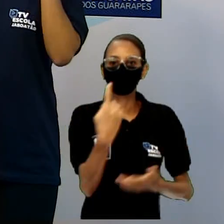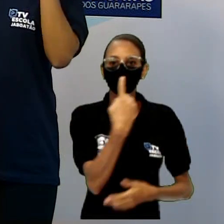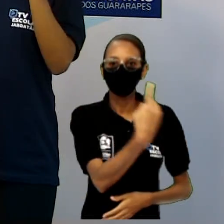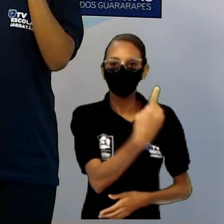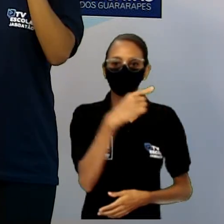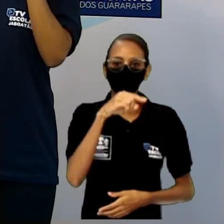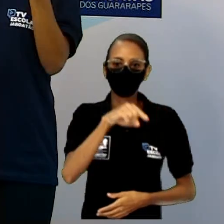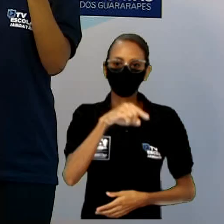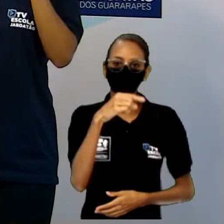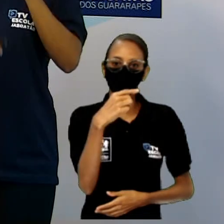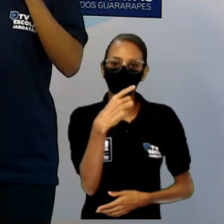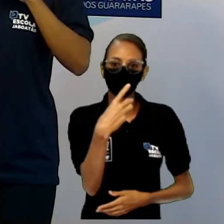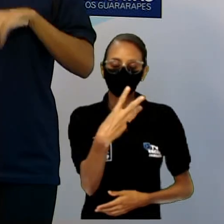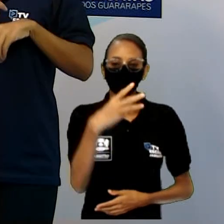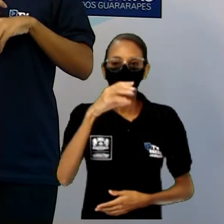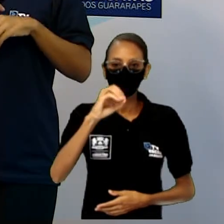1300